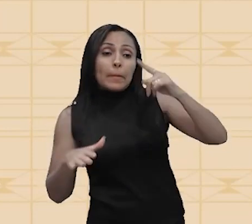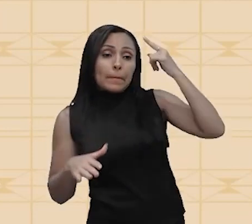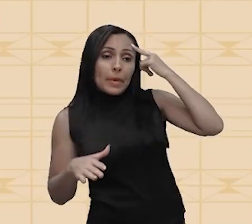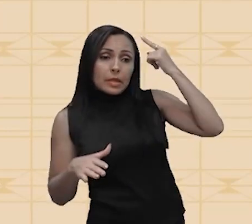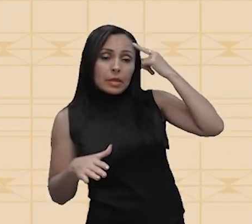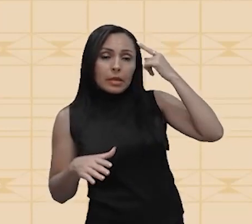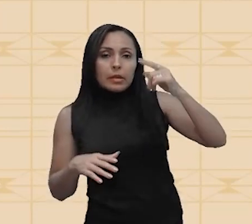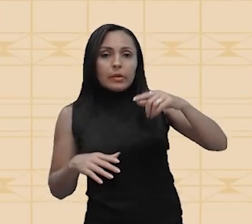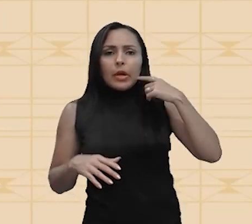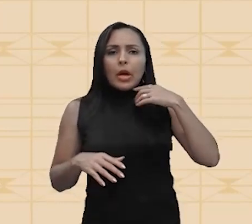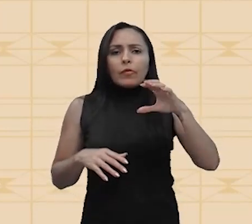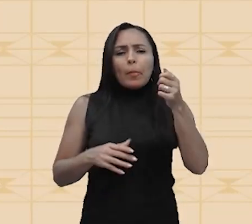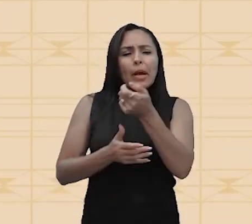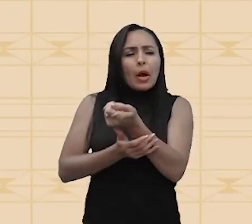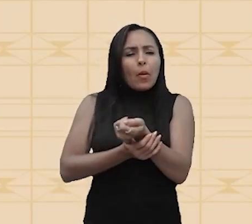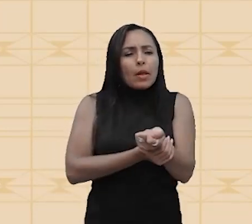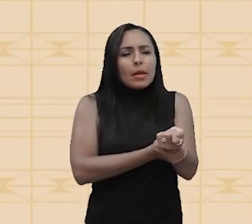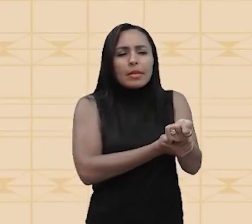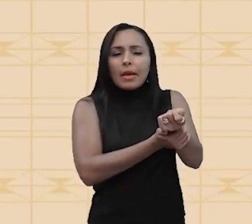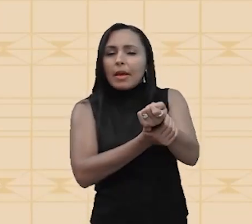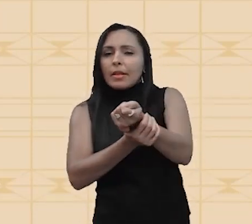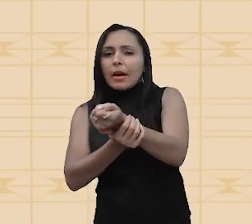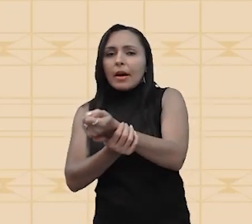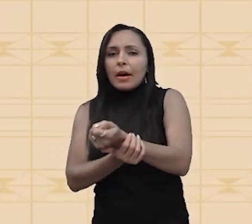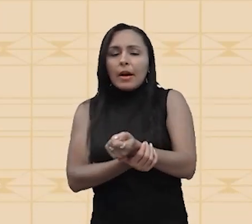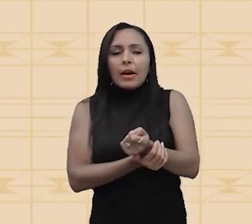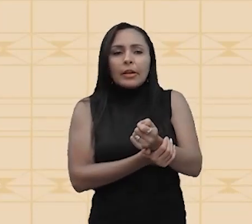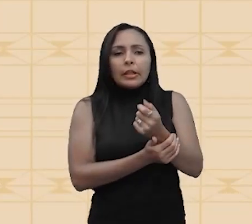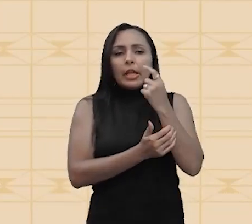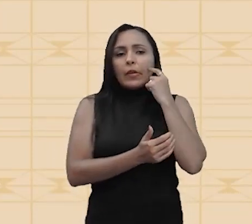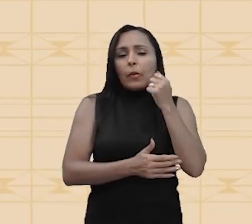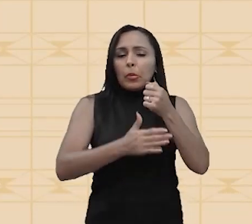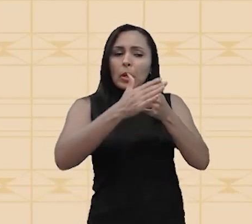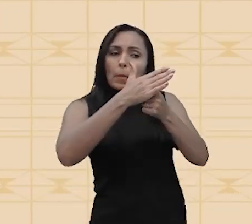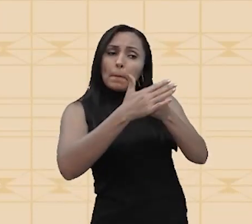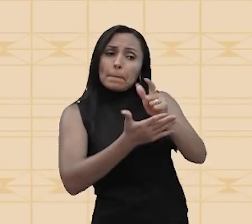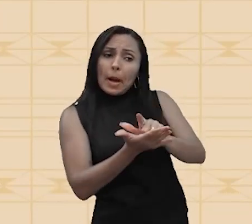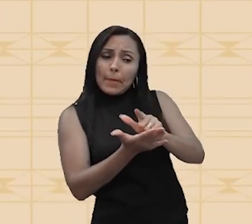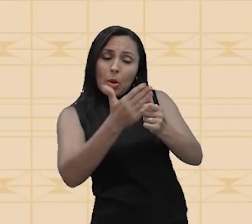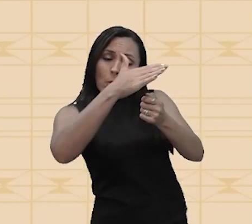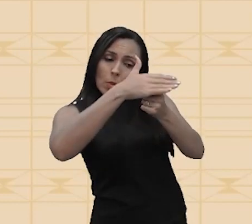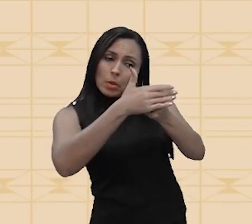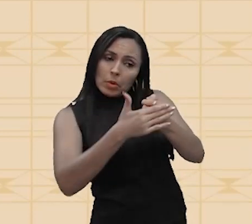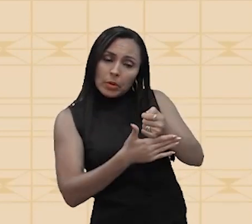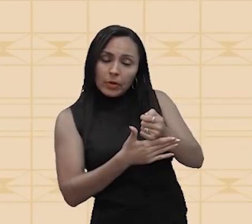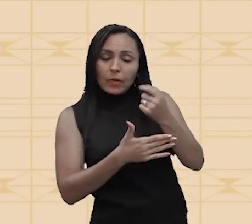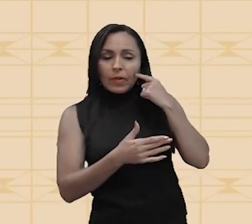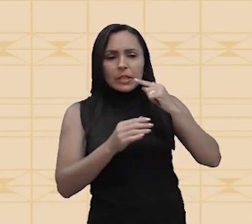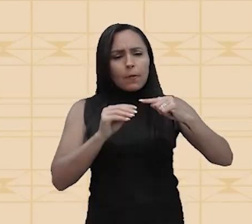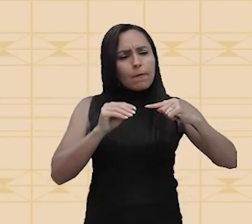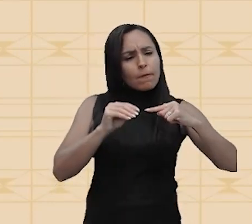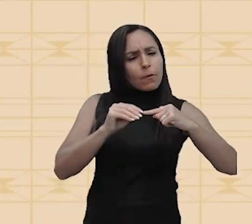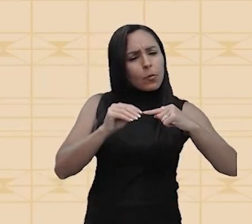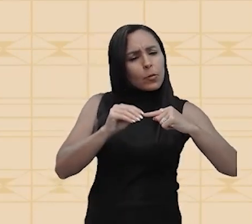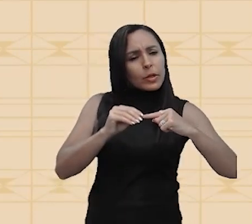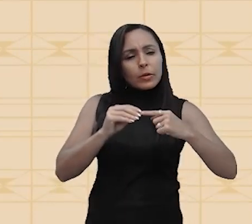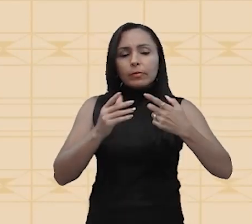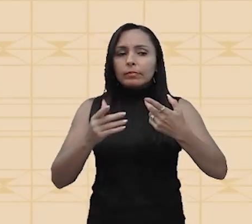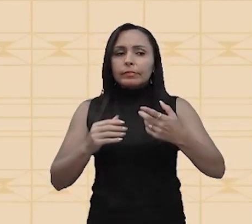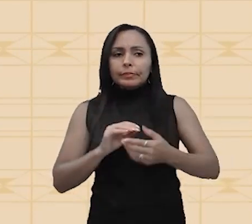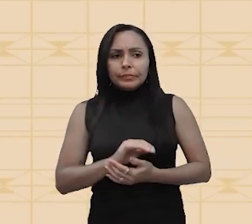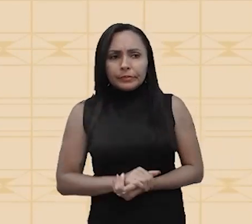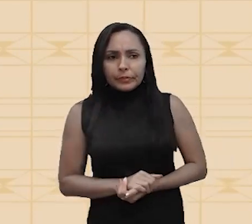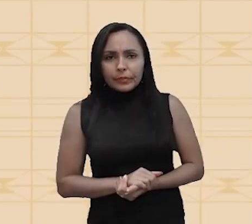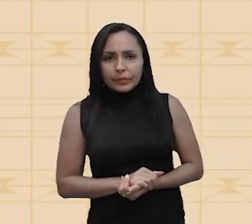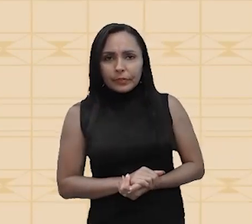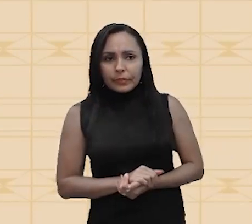uma lanterna e vou fazer um laser, vou botar um papelão na porta, na saída da lanterna e vou fazer um furinho. E aí, né, Mequetrefe, se você já fez isso,